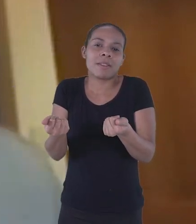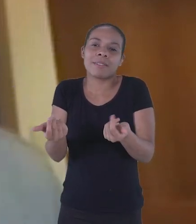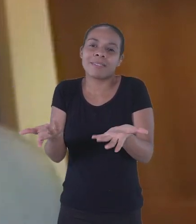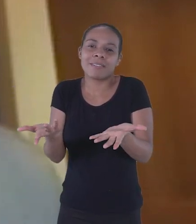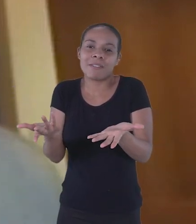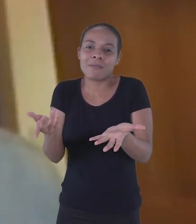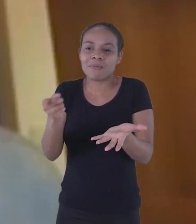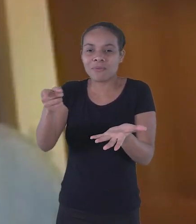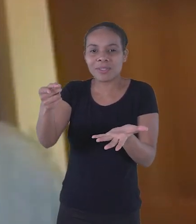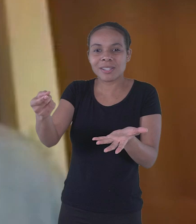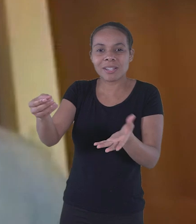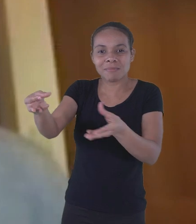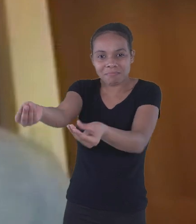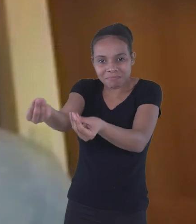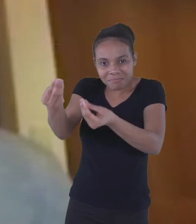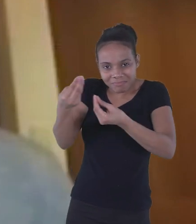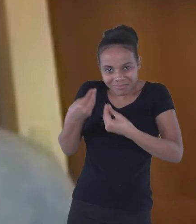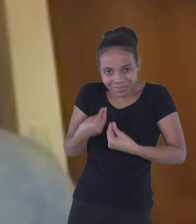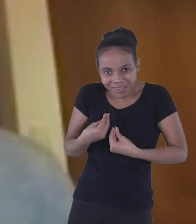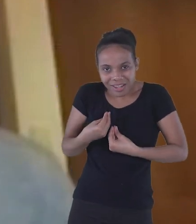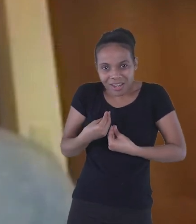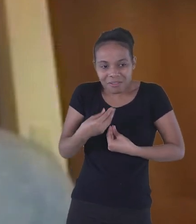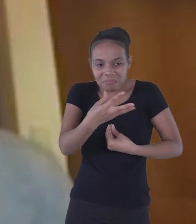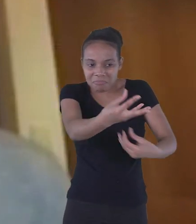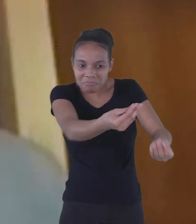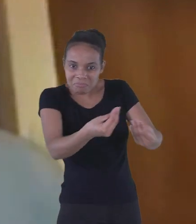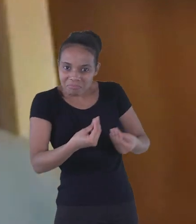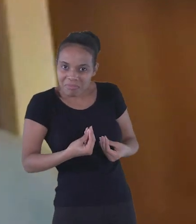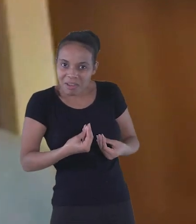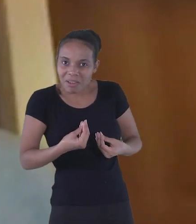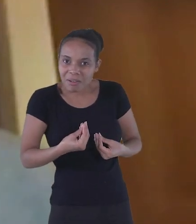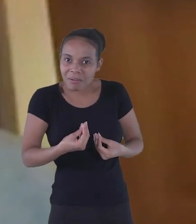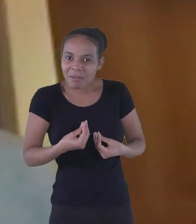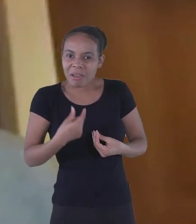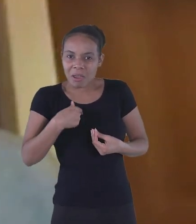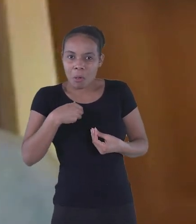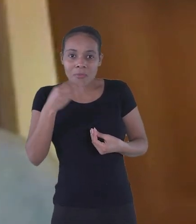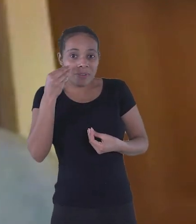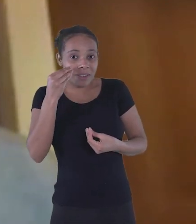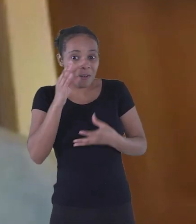eu estou tentando fugir: bondade, coragem,